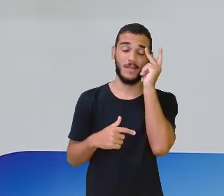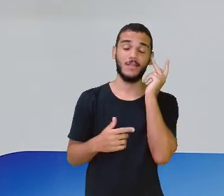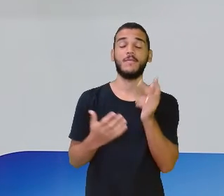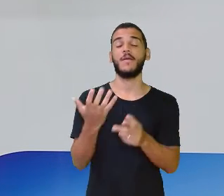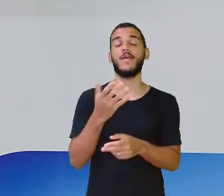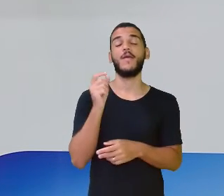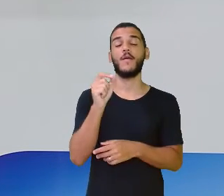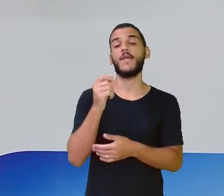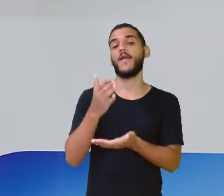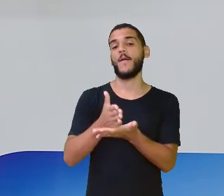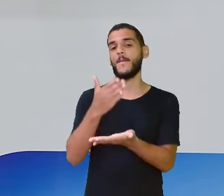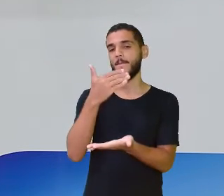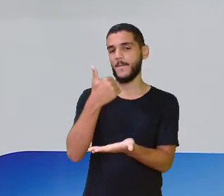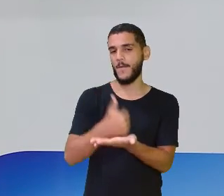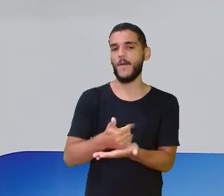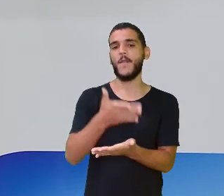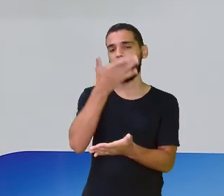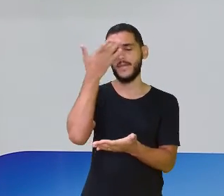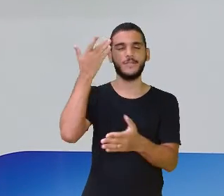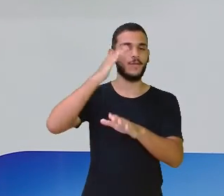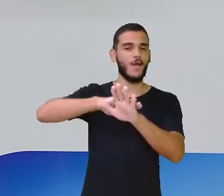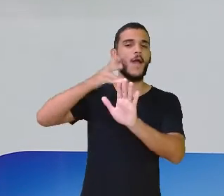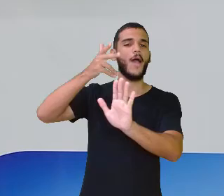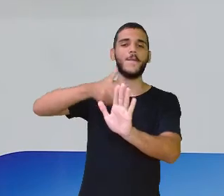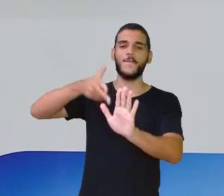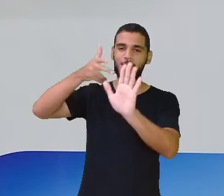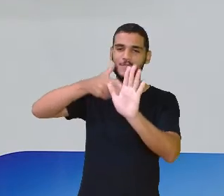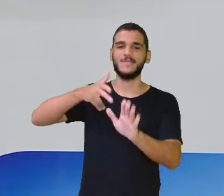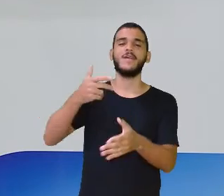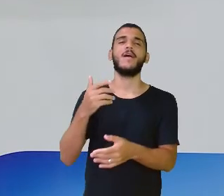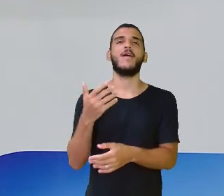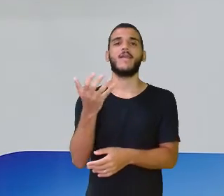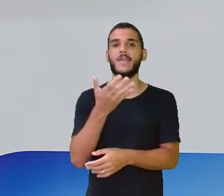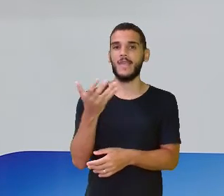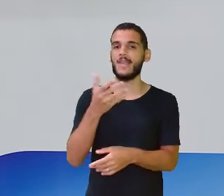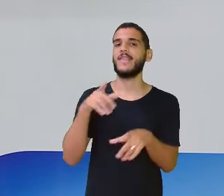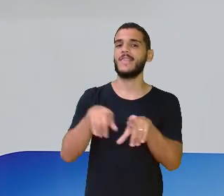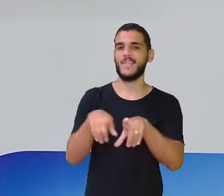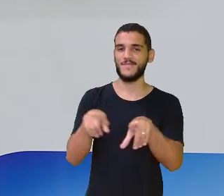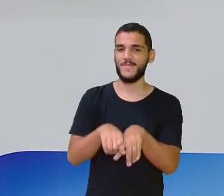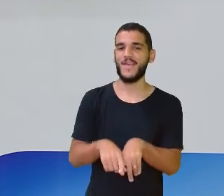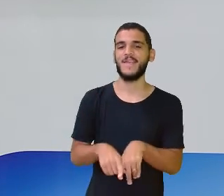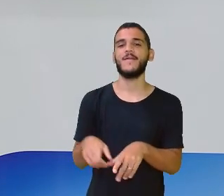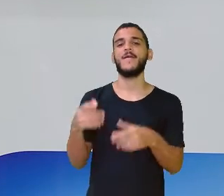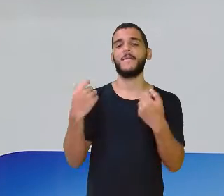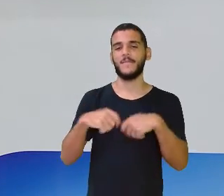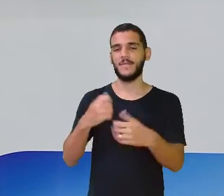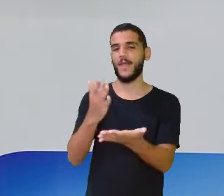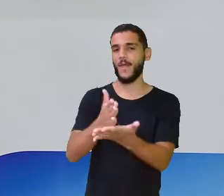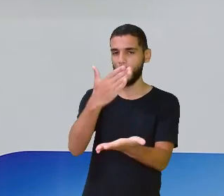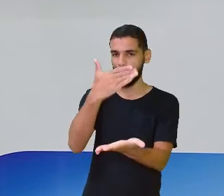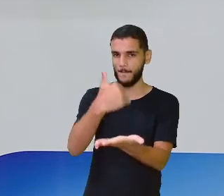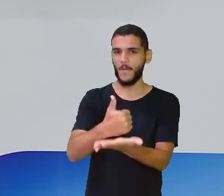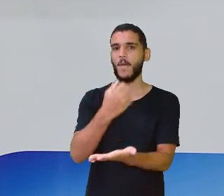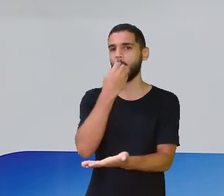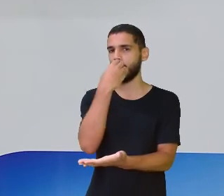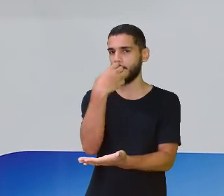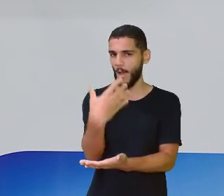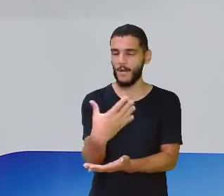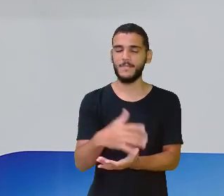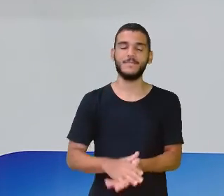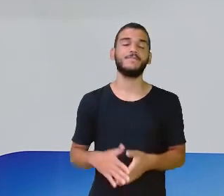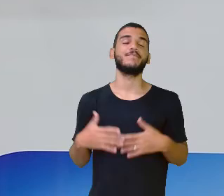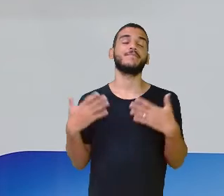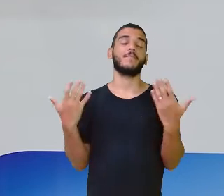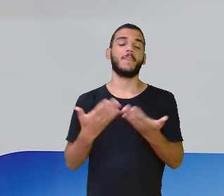que já está olhando com o olhinho para mim, assim, bem fofo. Então tem que ser um bolo um tanto, assim, rechonchudo. Mas vamos voltar para a aula.